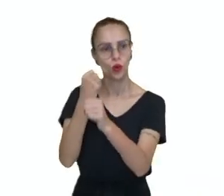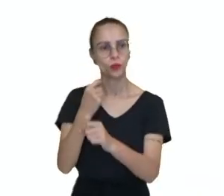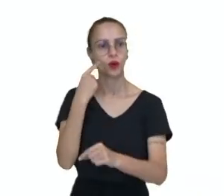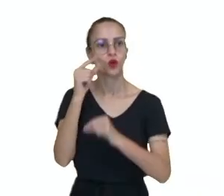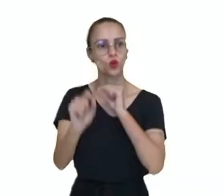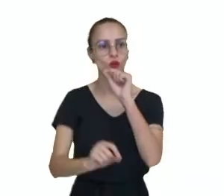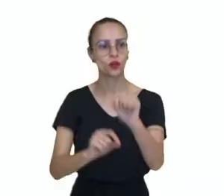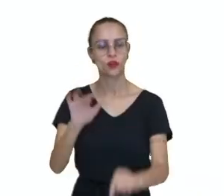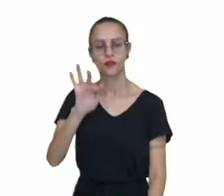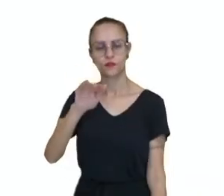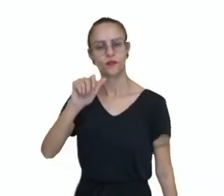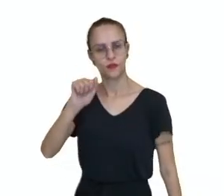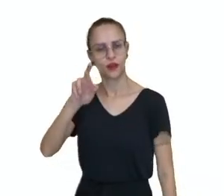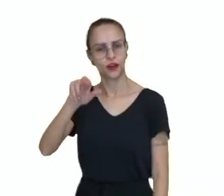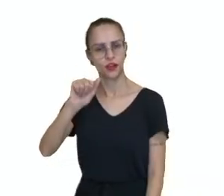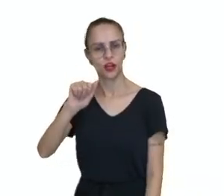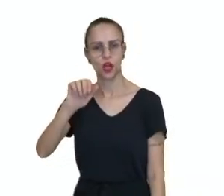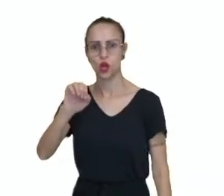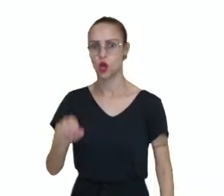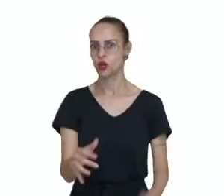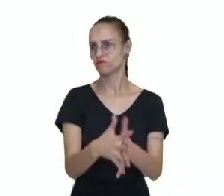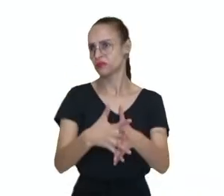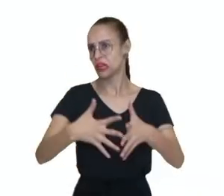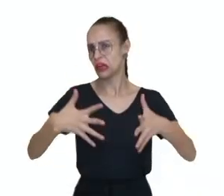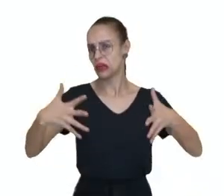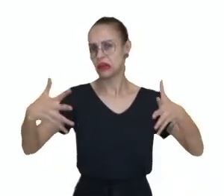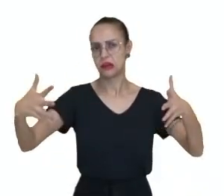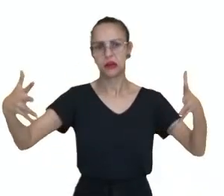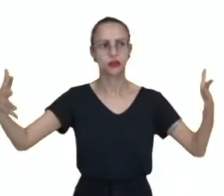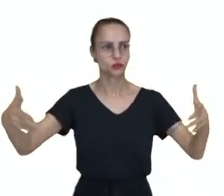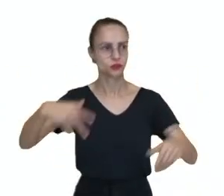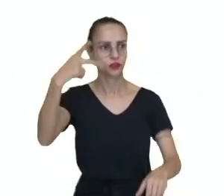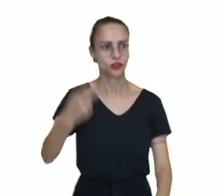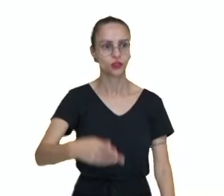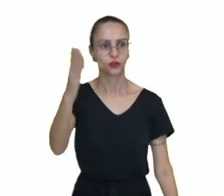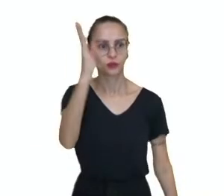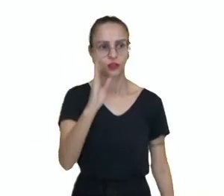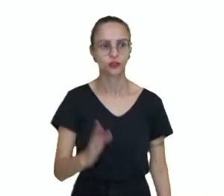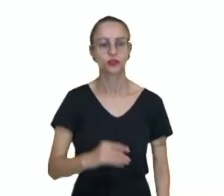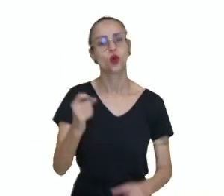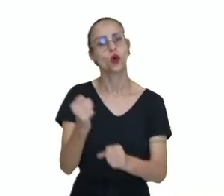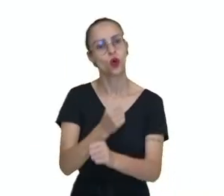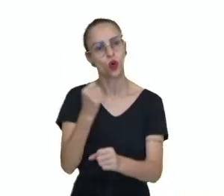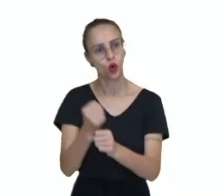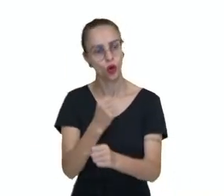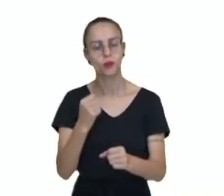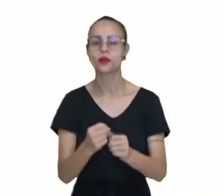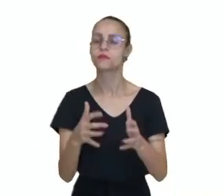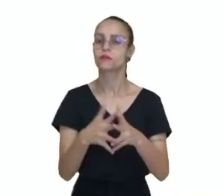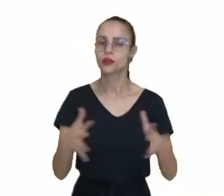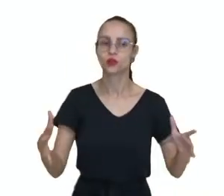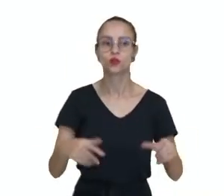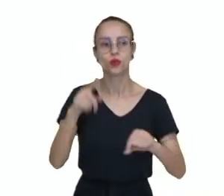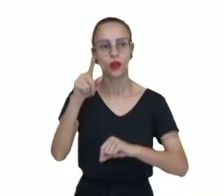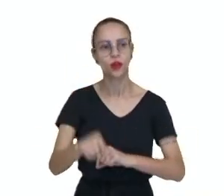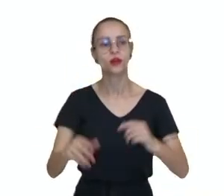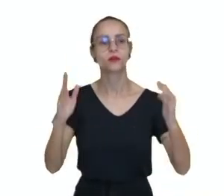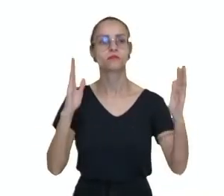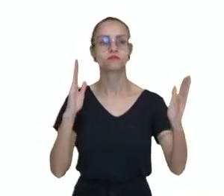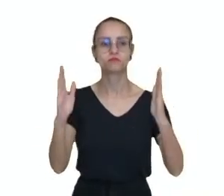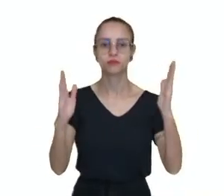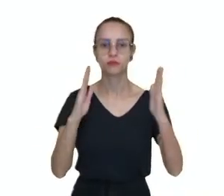do faraó. Sim, obras gigantescas no Brasil. Obras essas, a maioria delas construídas num período